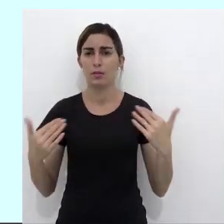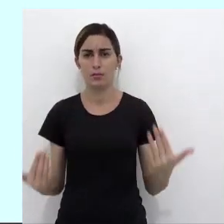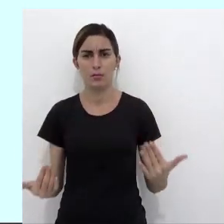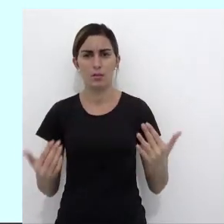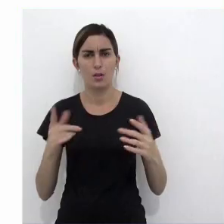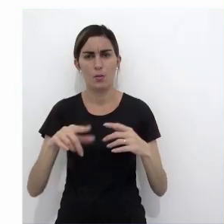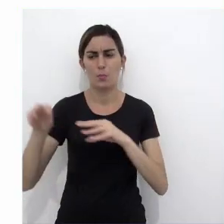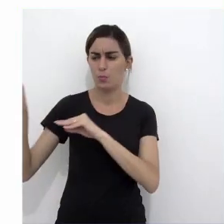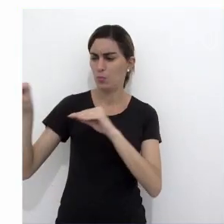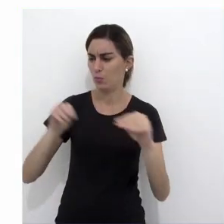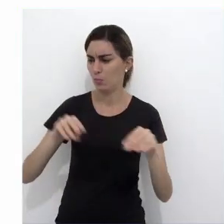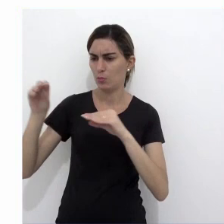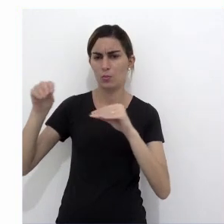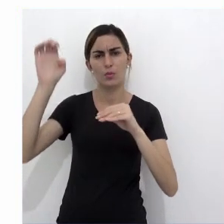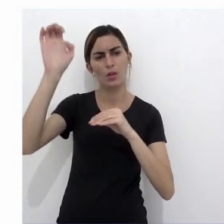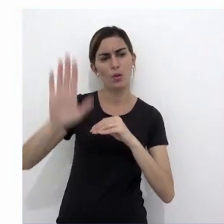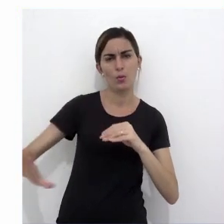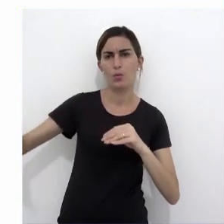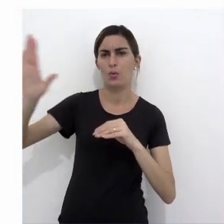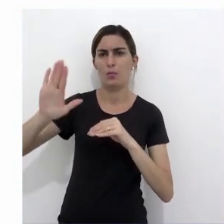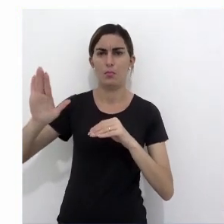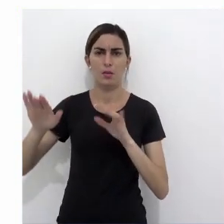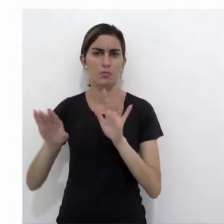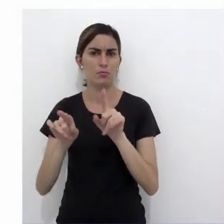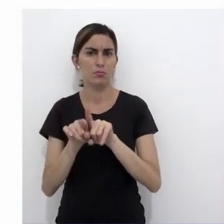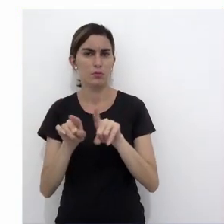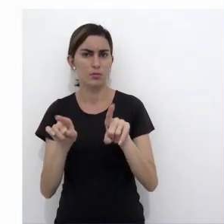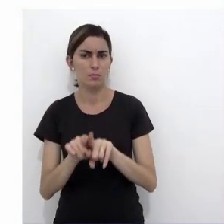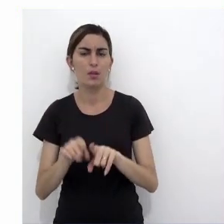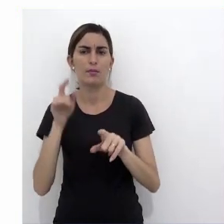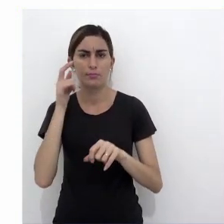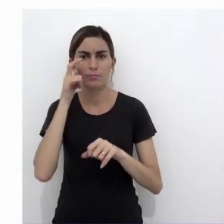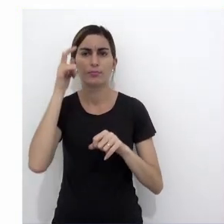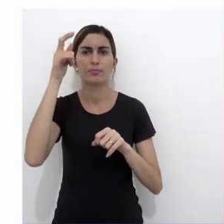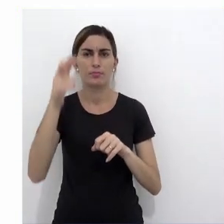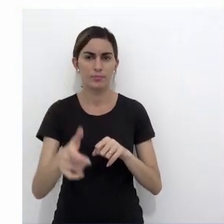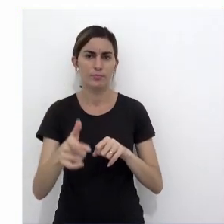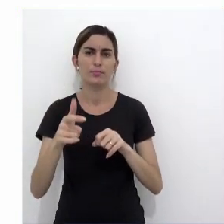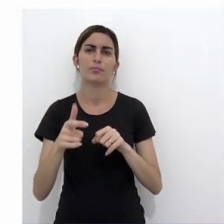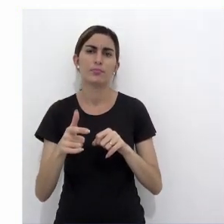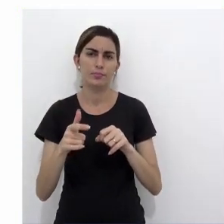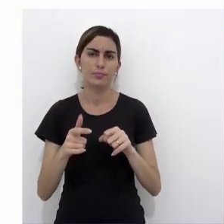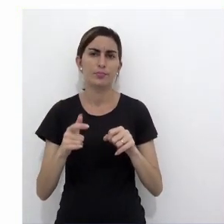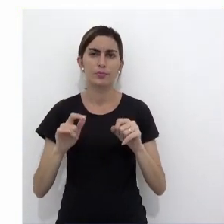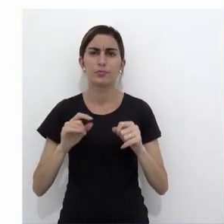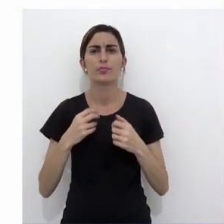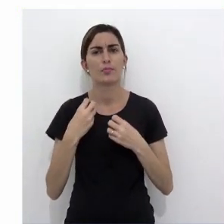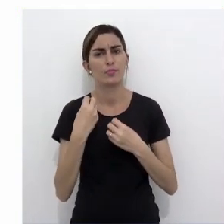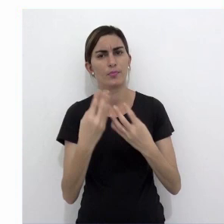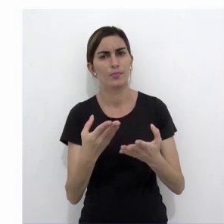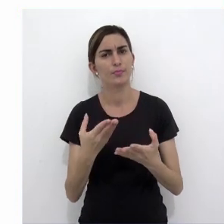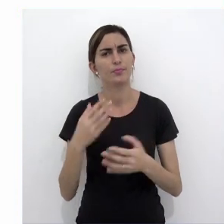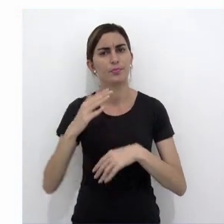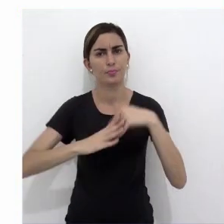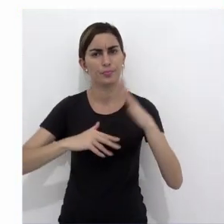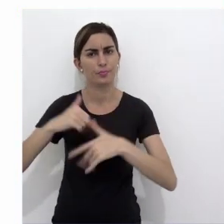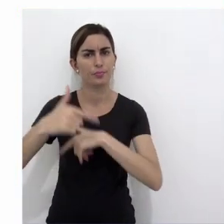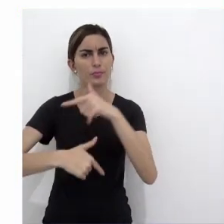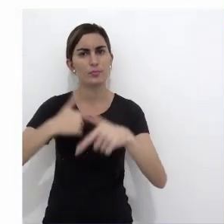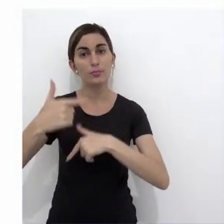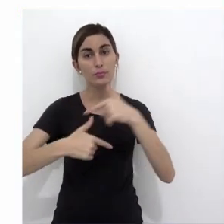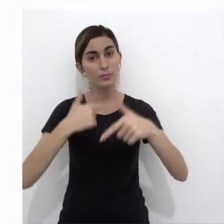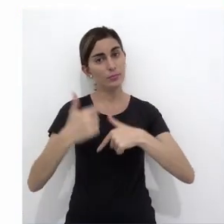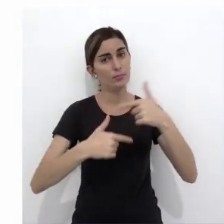imigração europeia ela vem também com esse interesse de fornecer mão de obra para